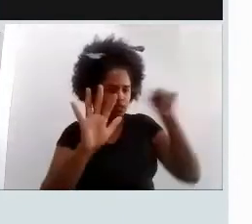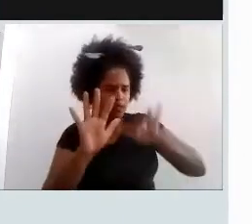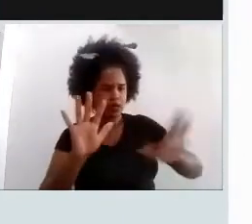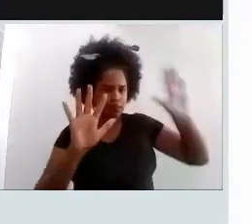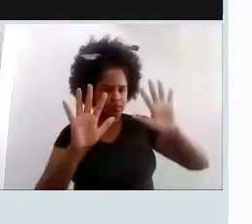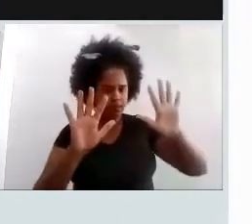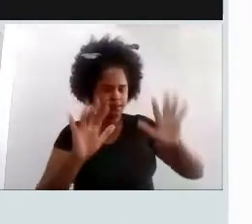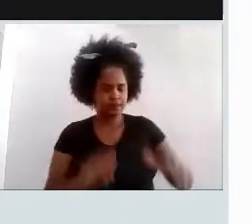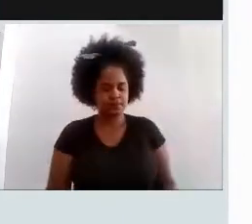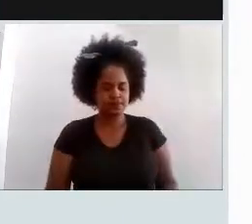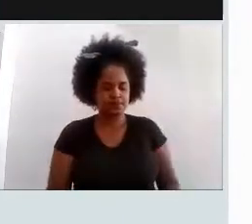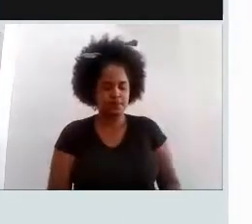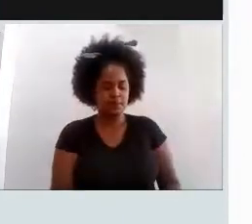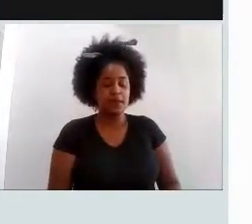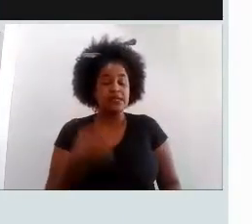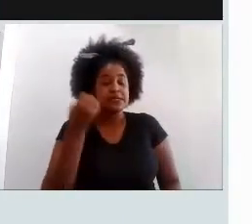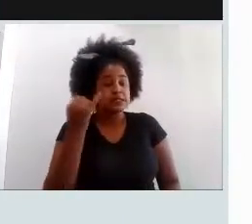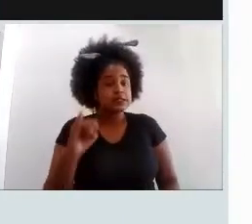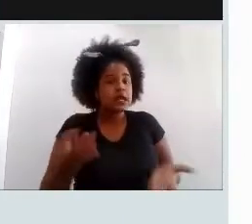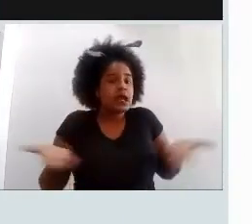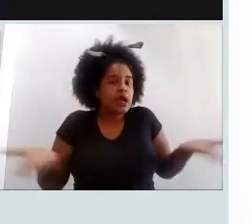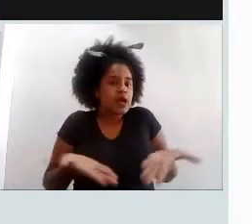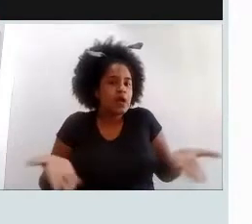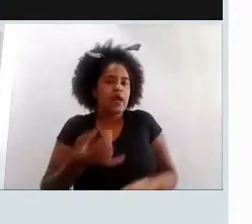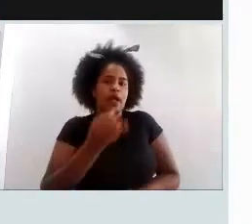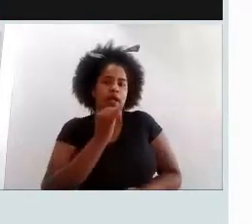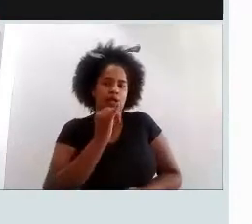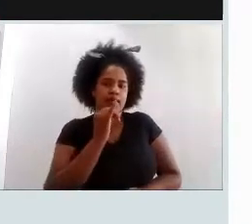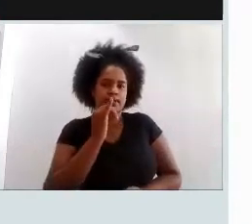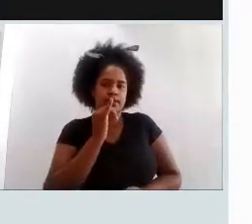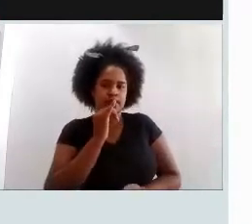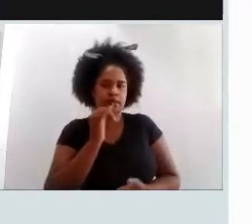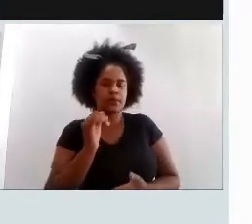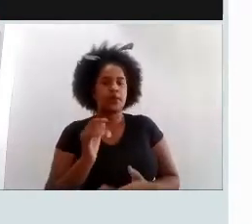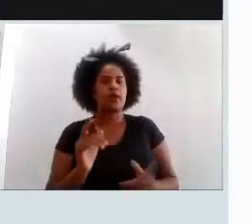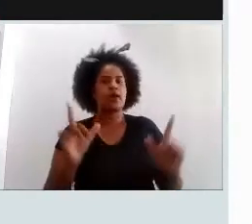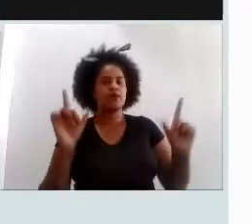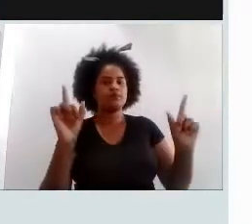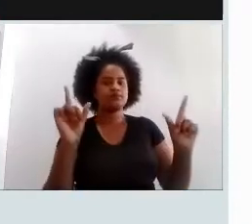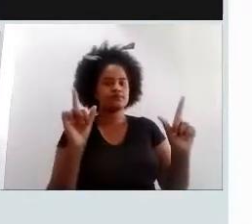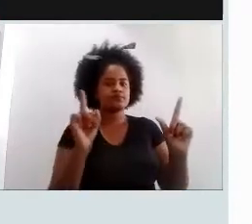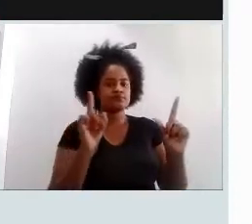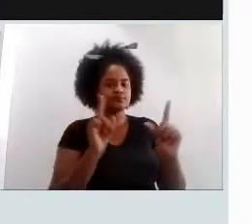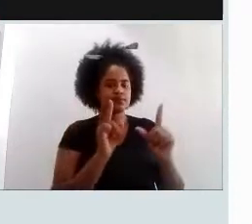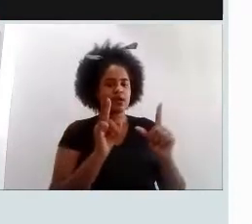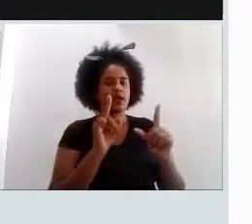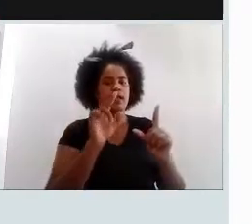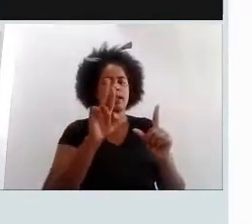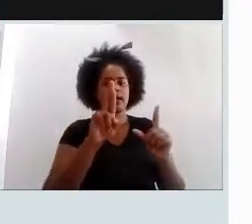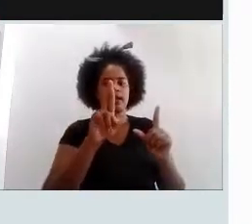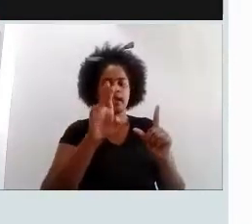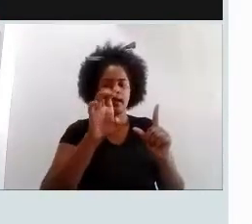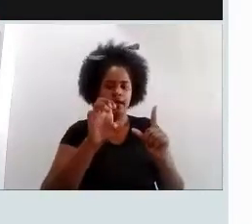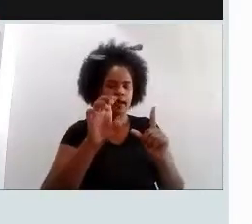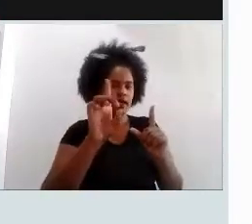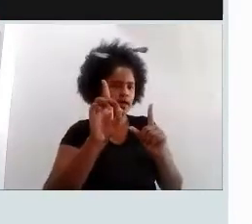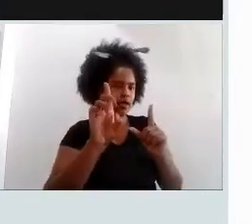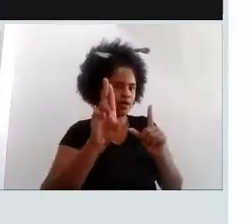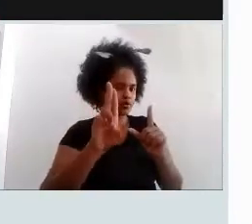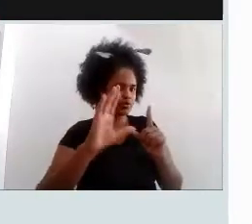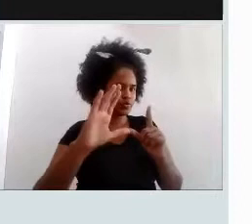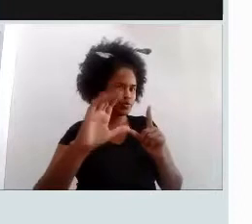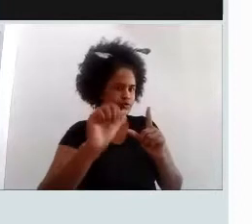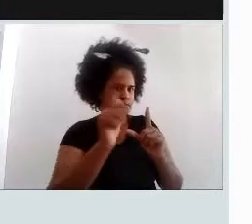E se agora nós tivermos uma redução no tamanho da figura original?